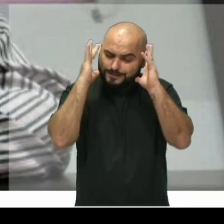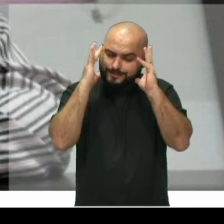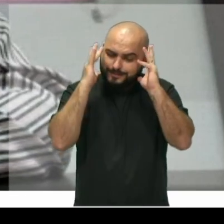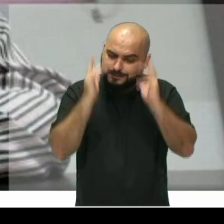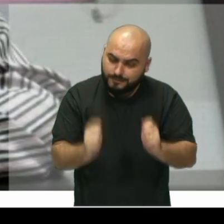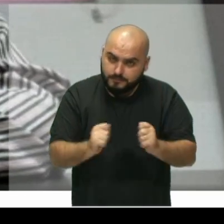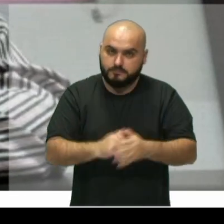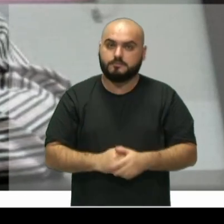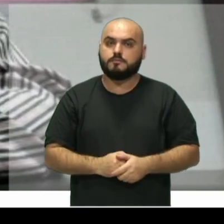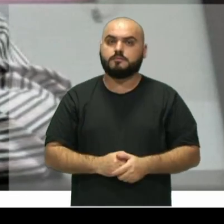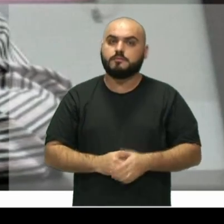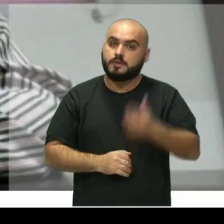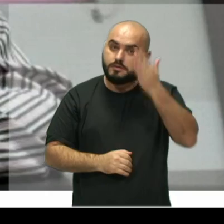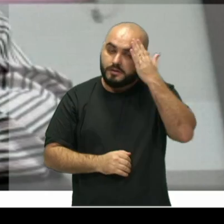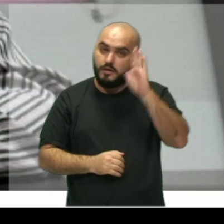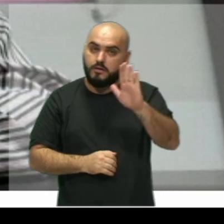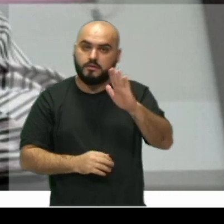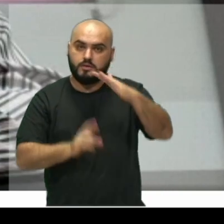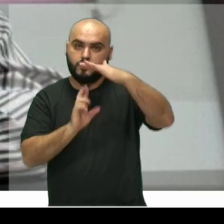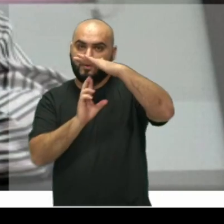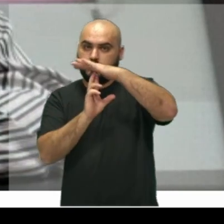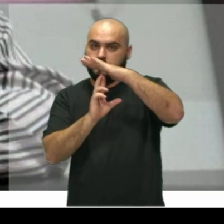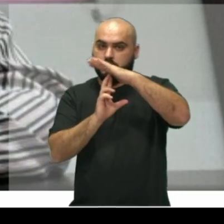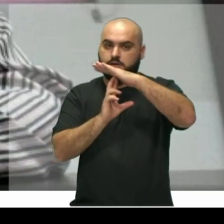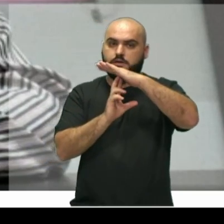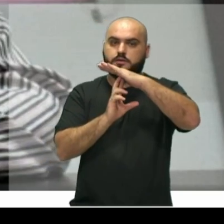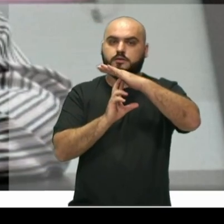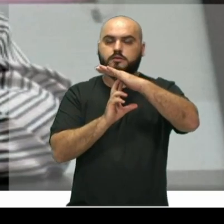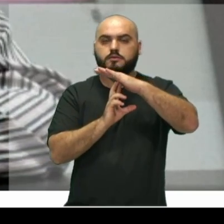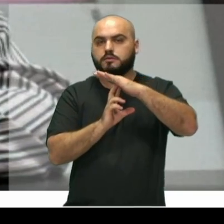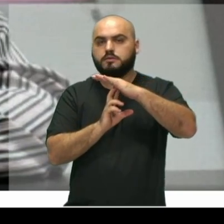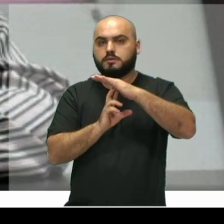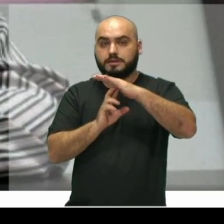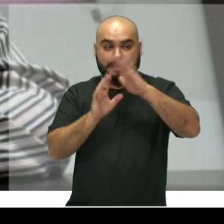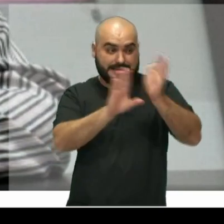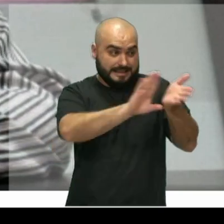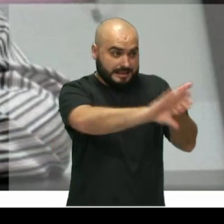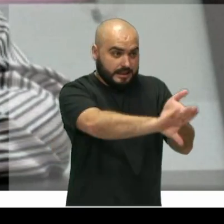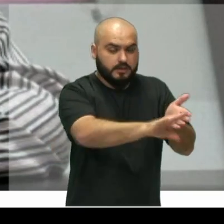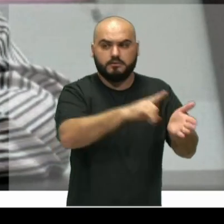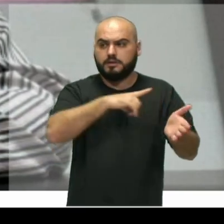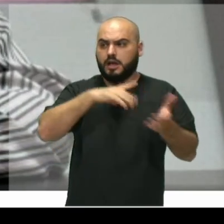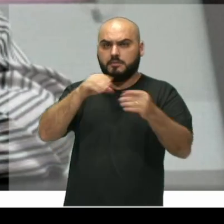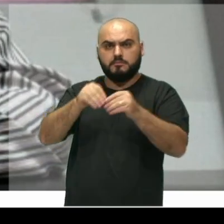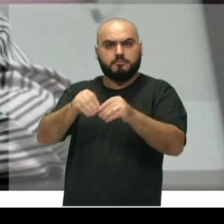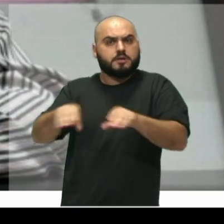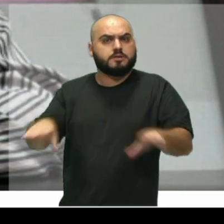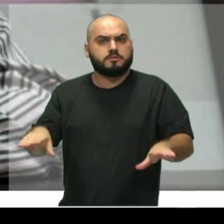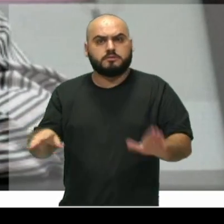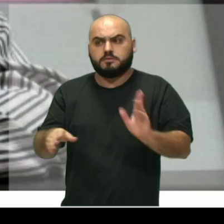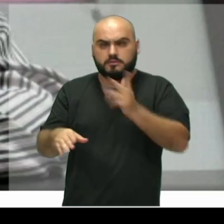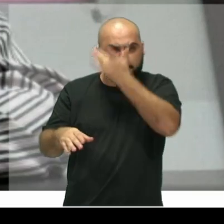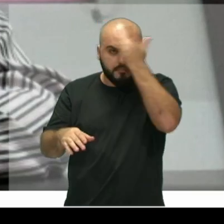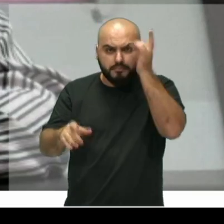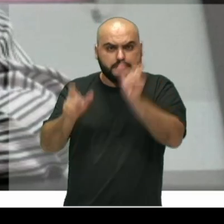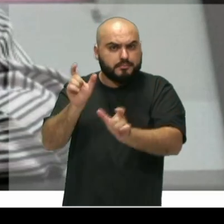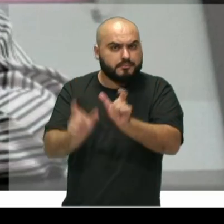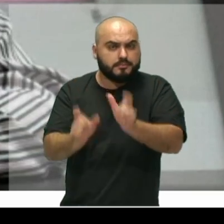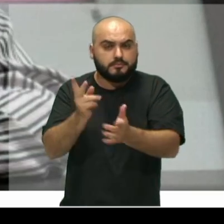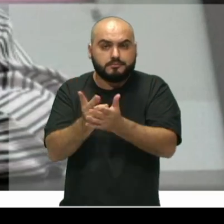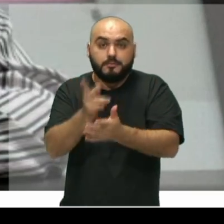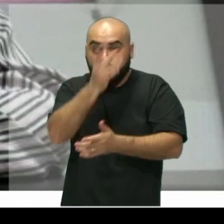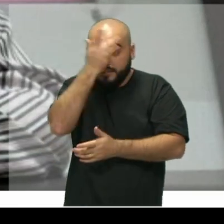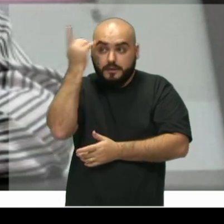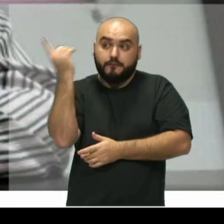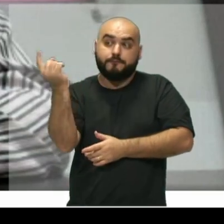tirar essa conexão dentro da rodoviária traz um prejuízo enorme ao próprio usuário, né, aquele que vai estar indo à